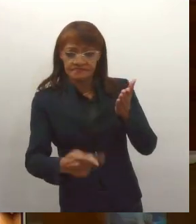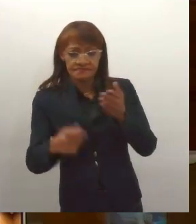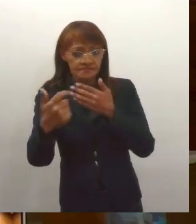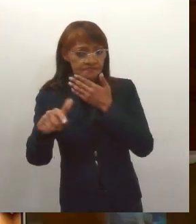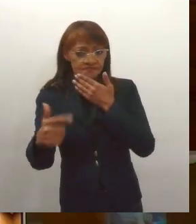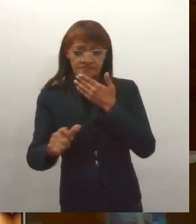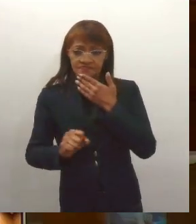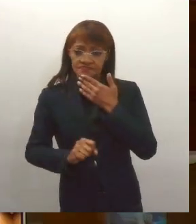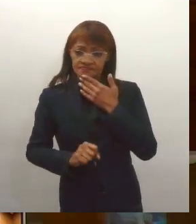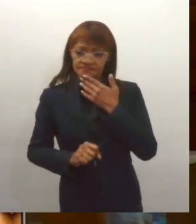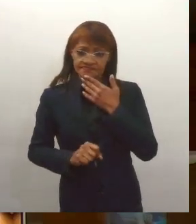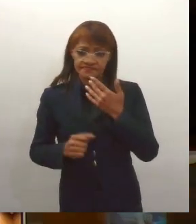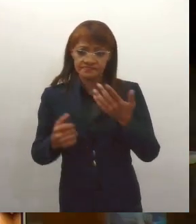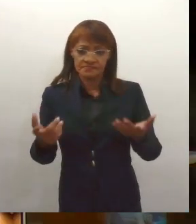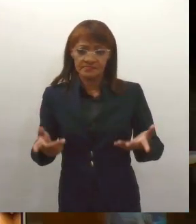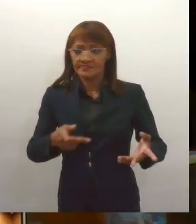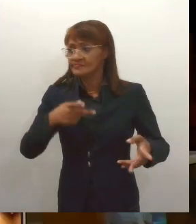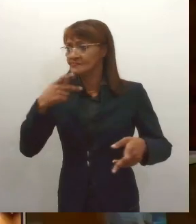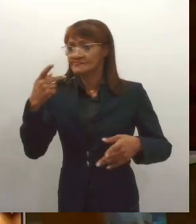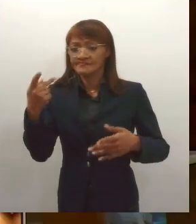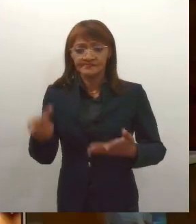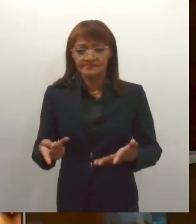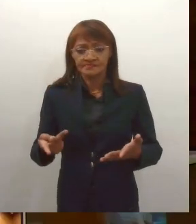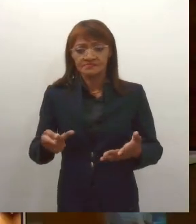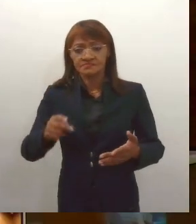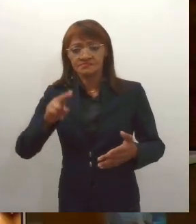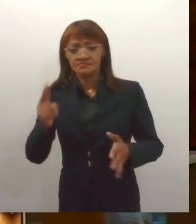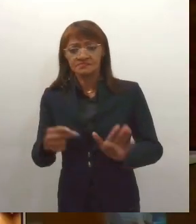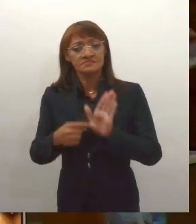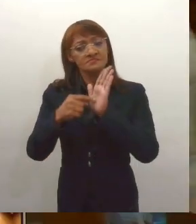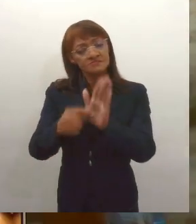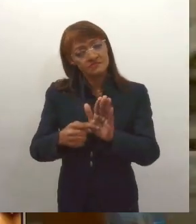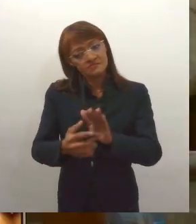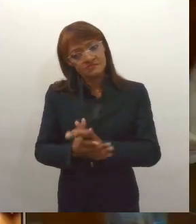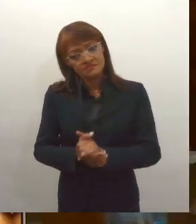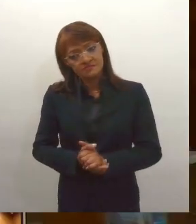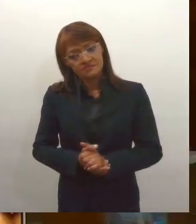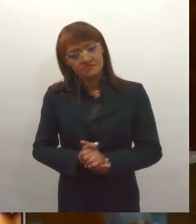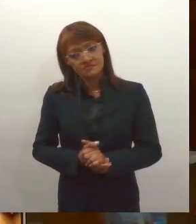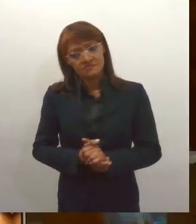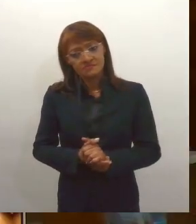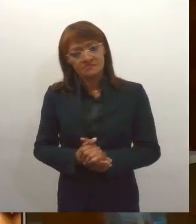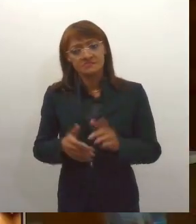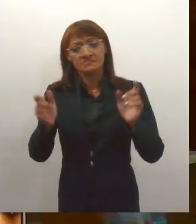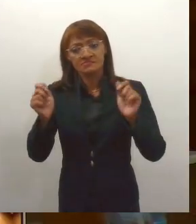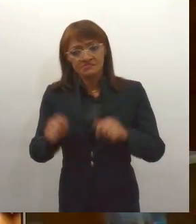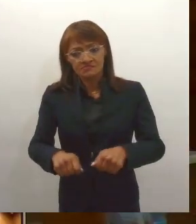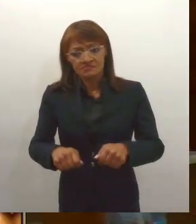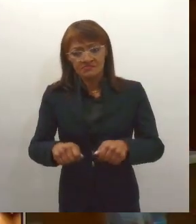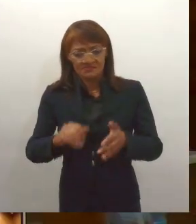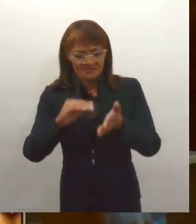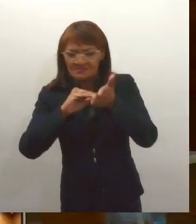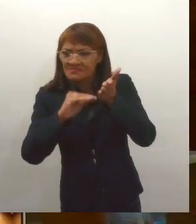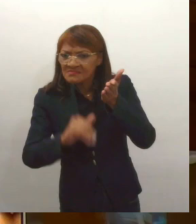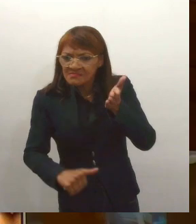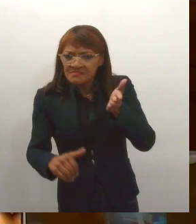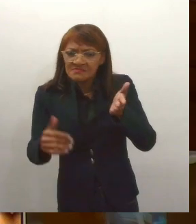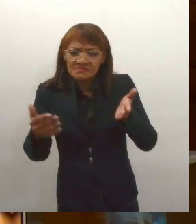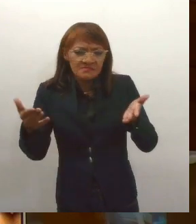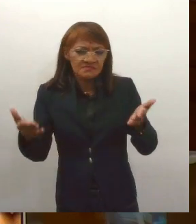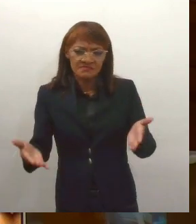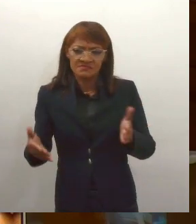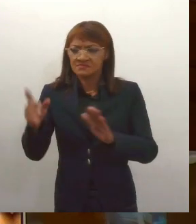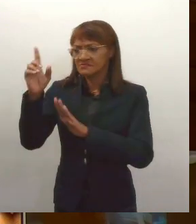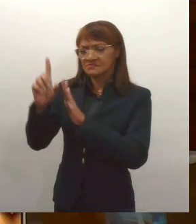então que apresentam é projeto para retirar direitos que já conquistados como tá acontecendo lá no Congresso